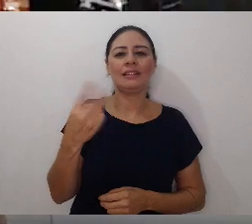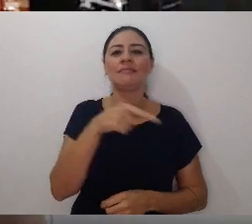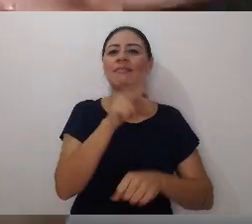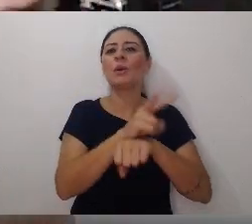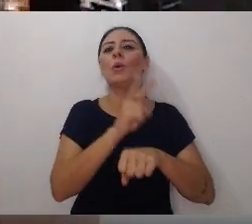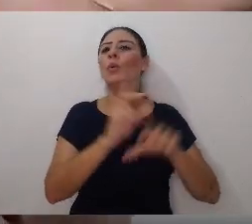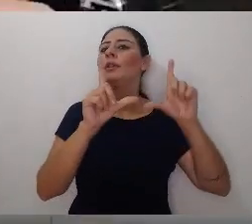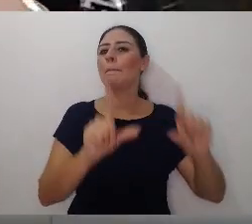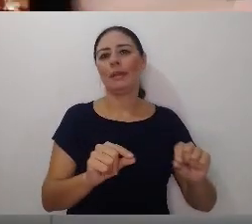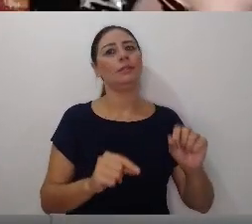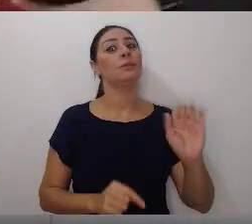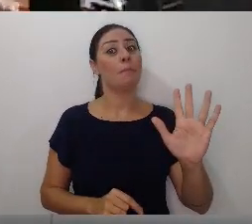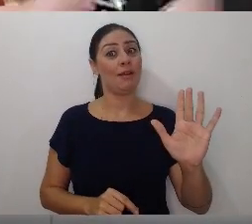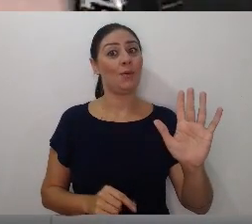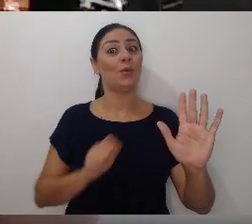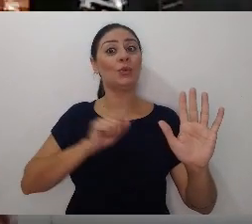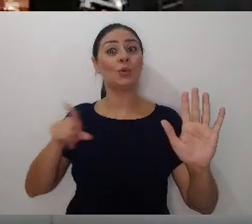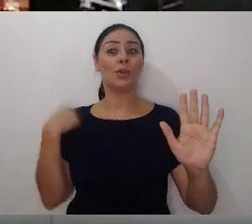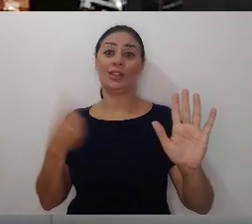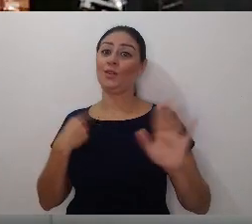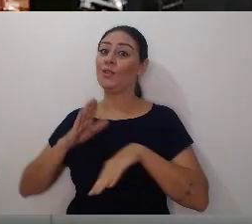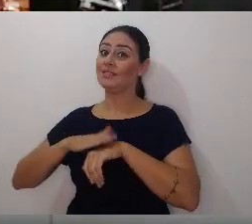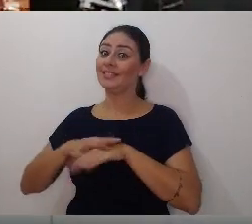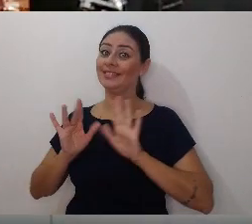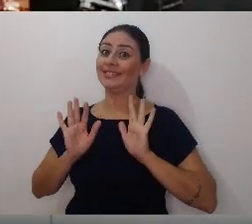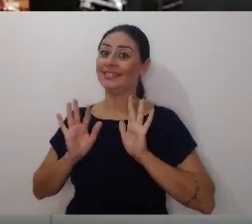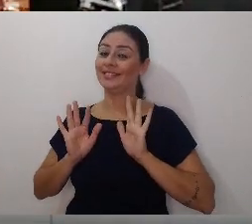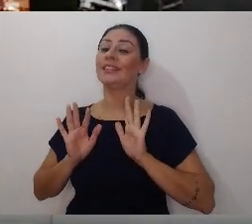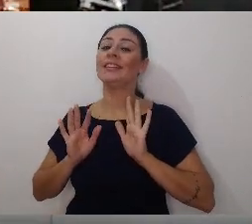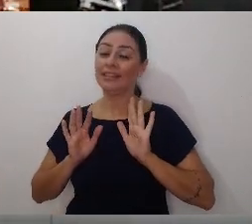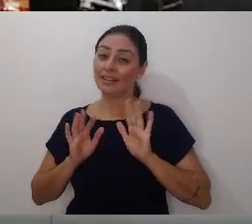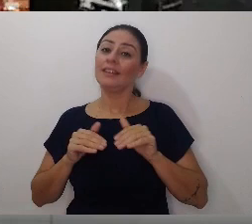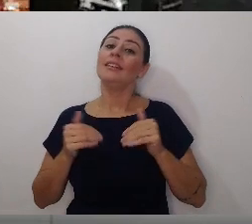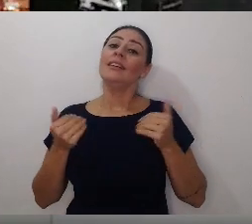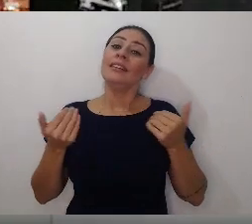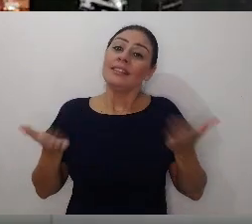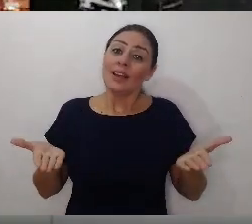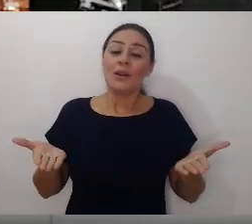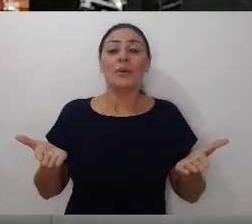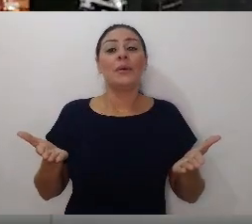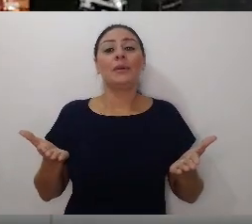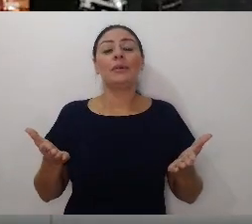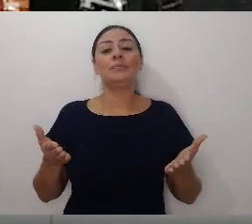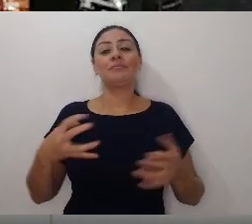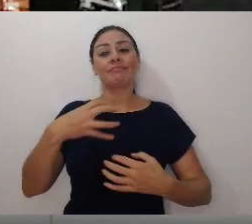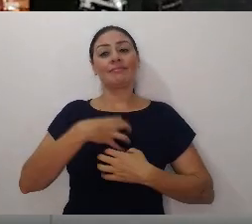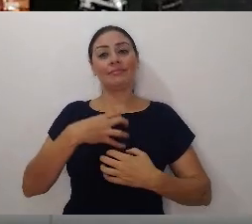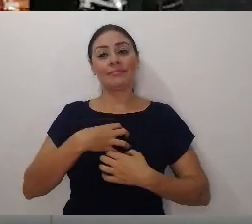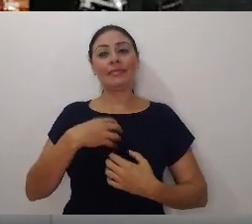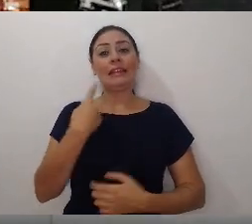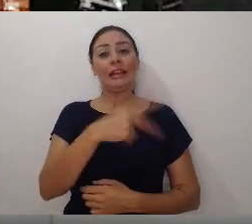anda por lá e por cá de 2 anos, 3 anos, a gente cuida menos a mãozinha deles do que a nossa mão mesmo.